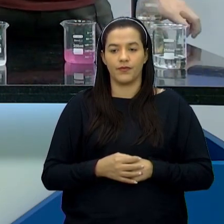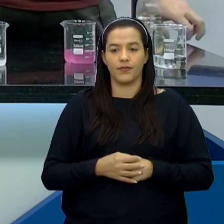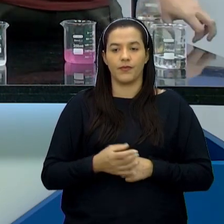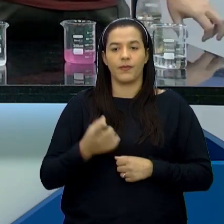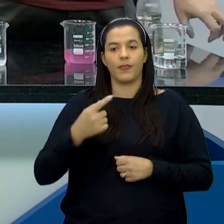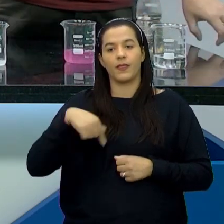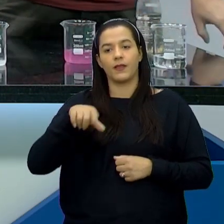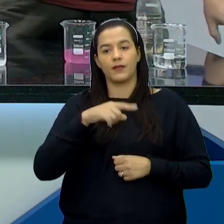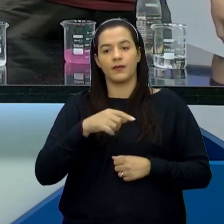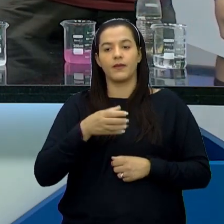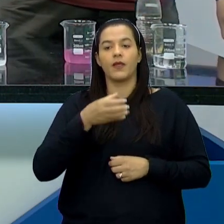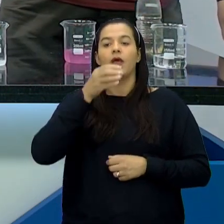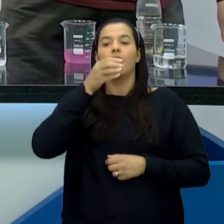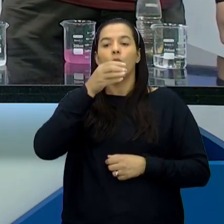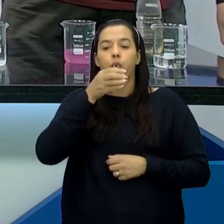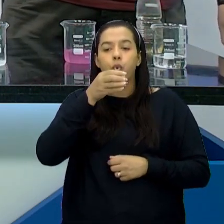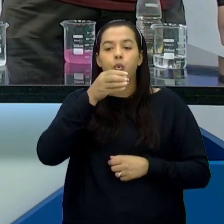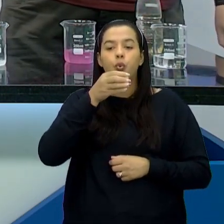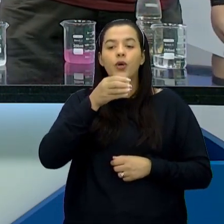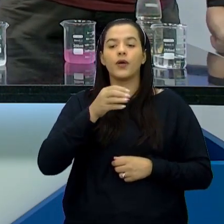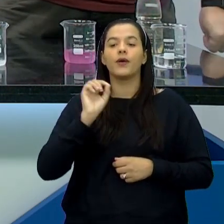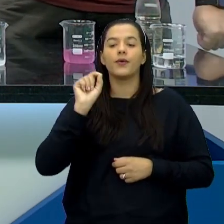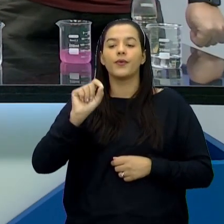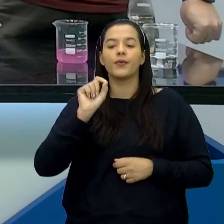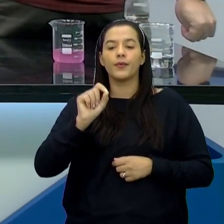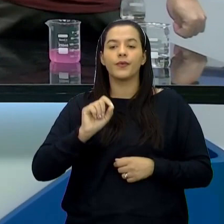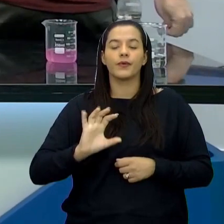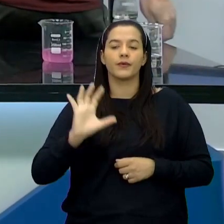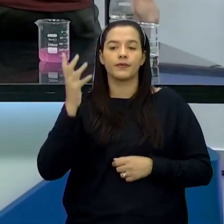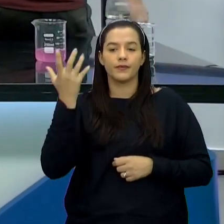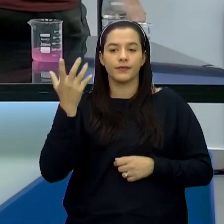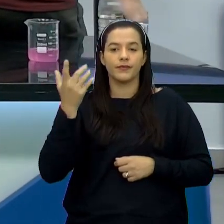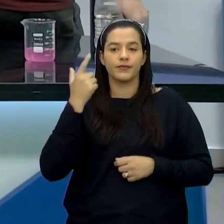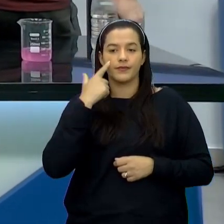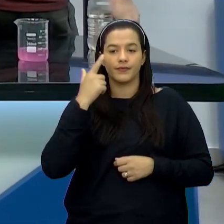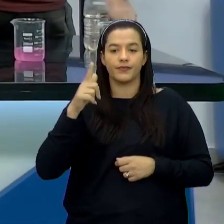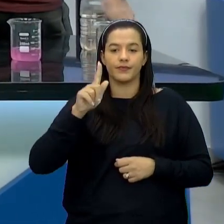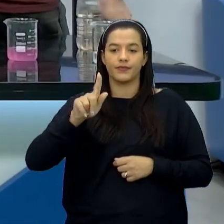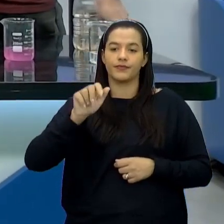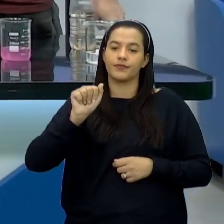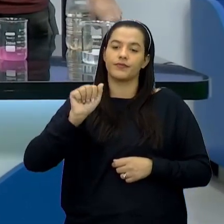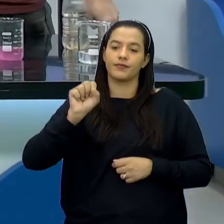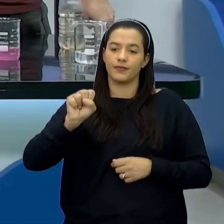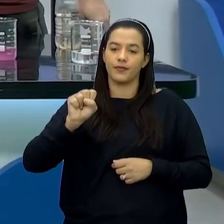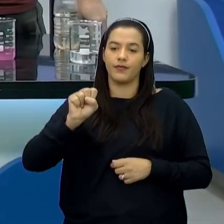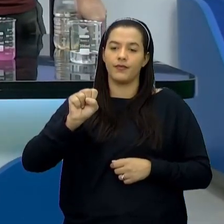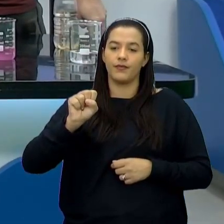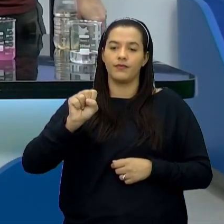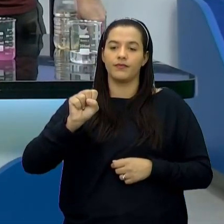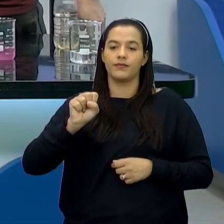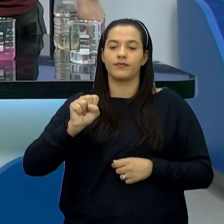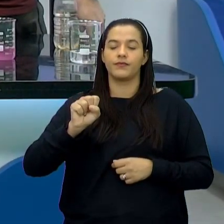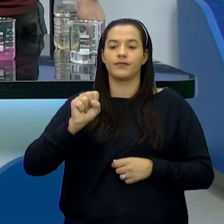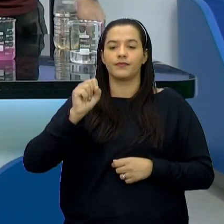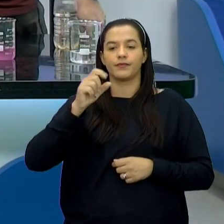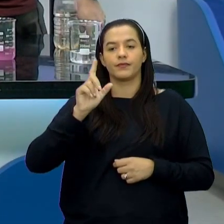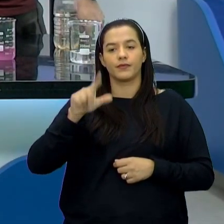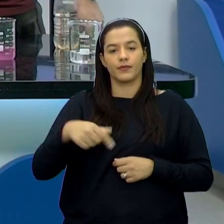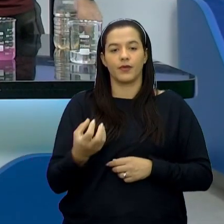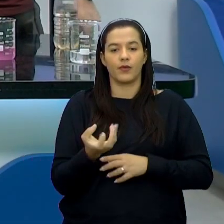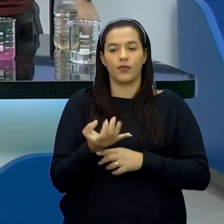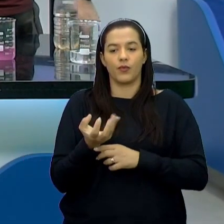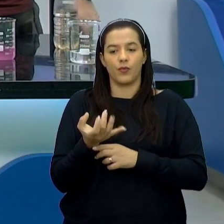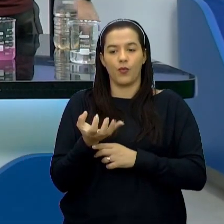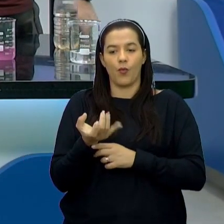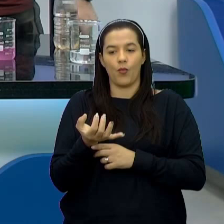Quando eu sopro, o que vai acontecer? O gás carbônico, que é um ácido,